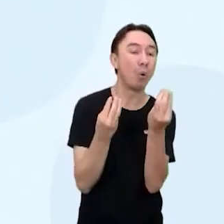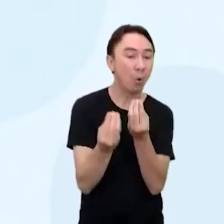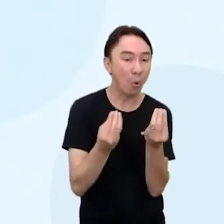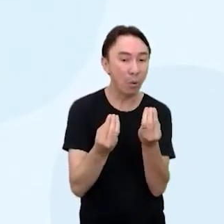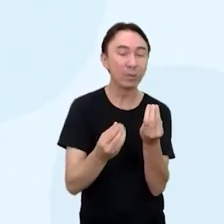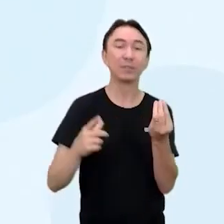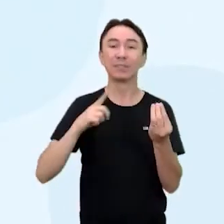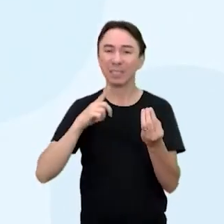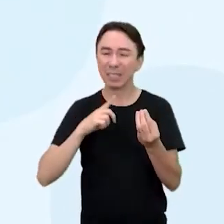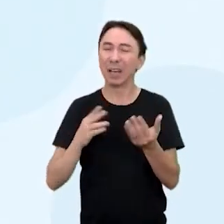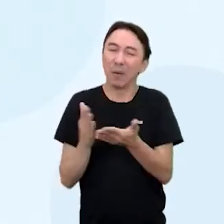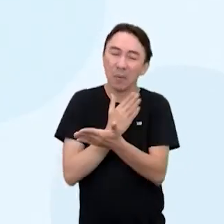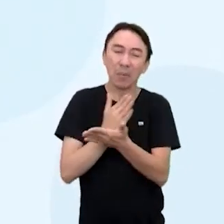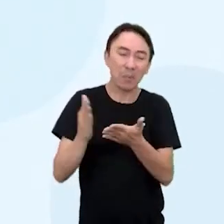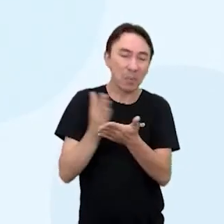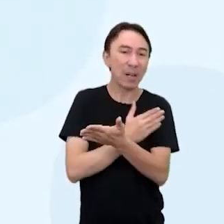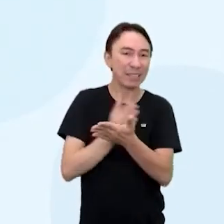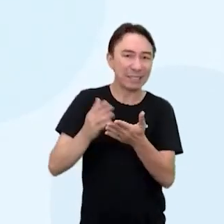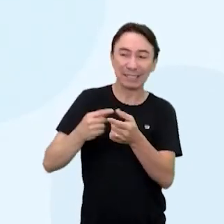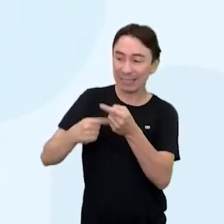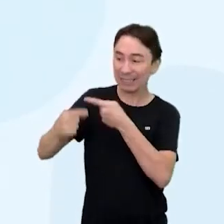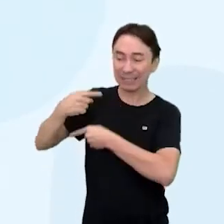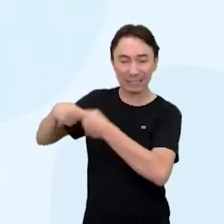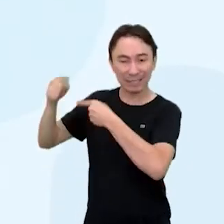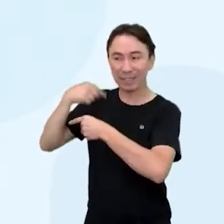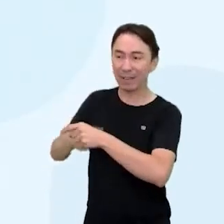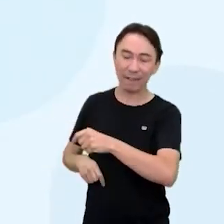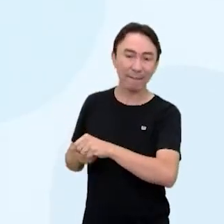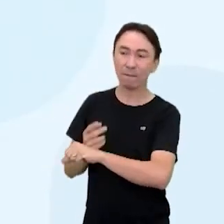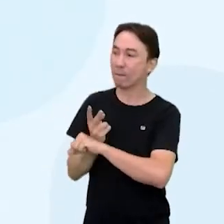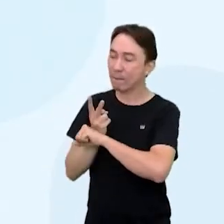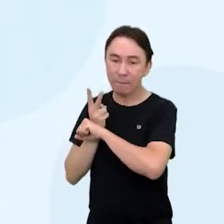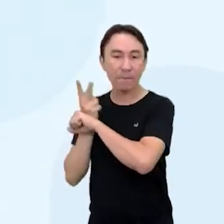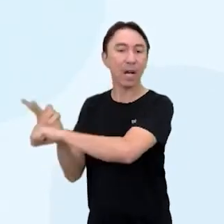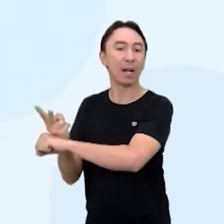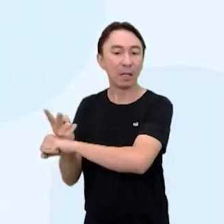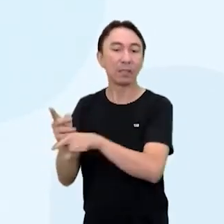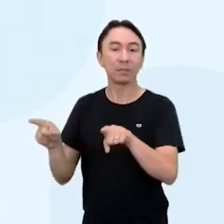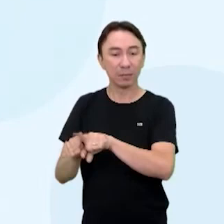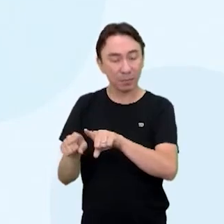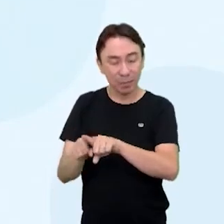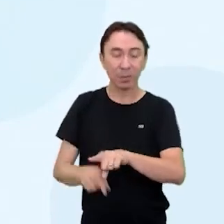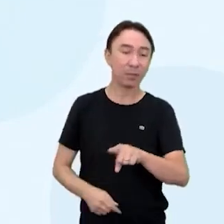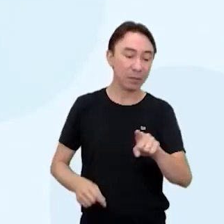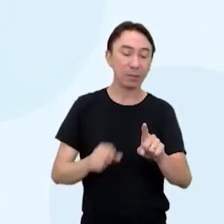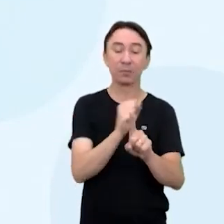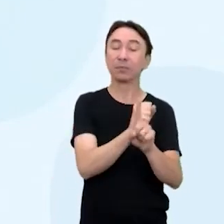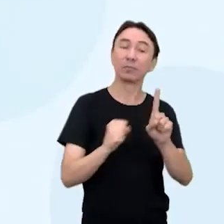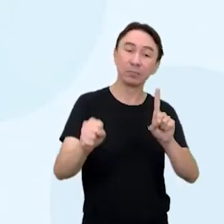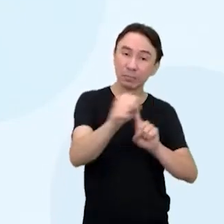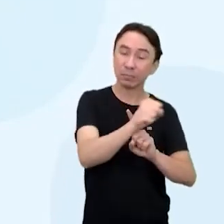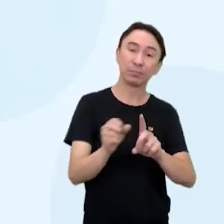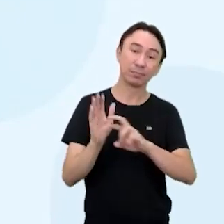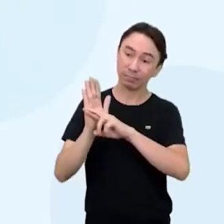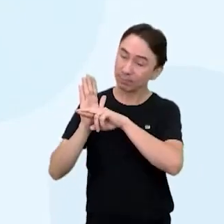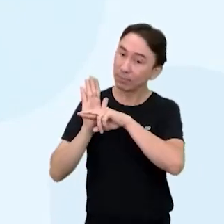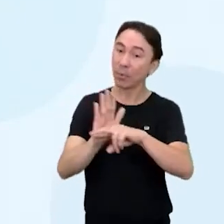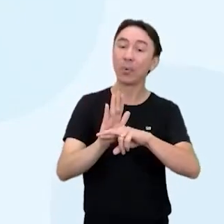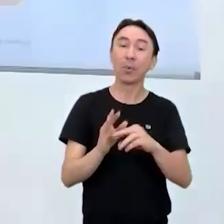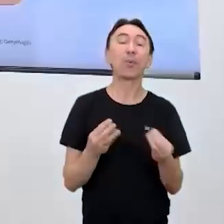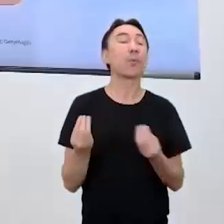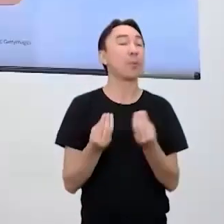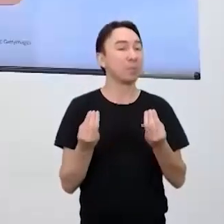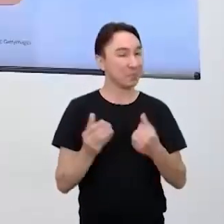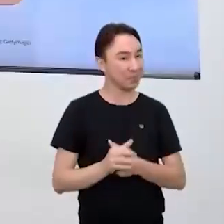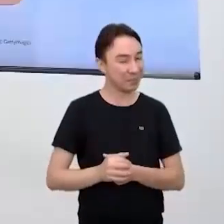as tradições, a evolução e a representatividade na sociedade atual. Eu